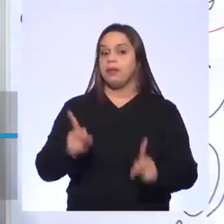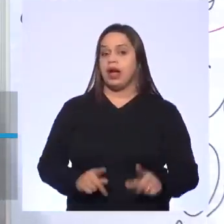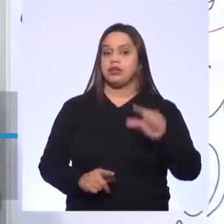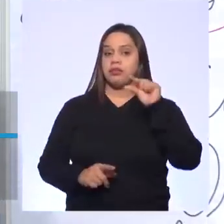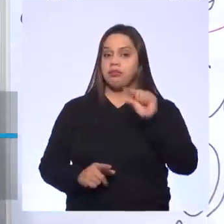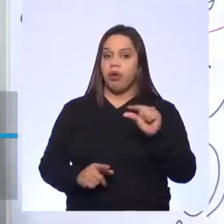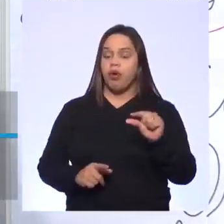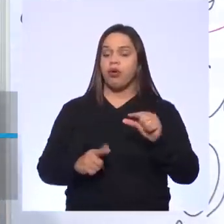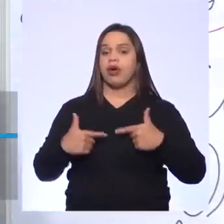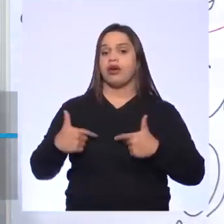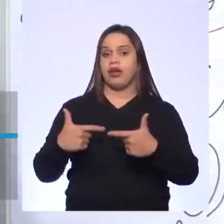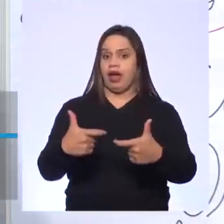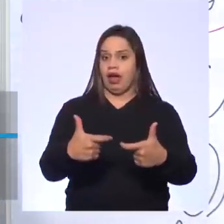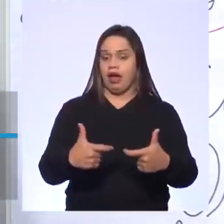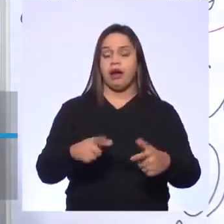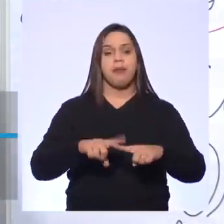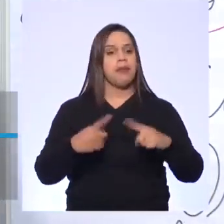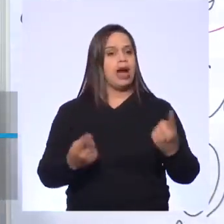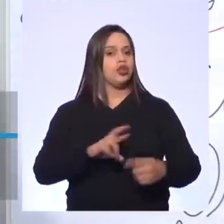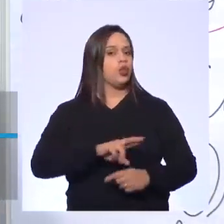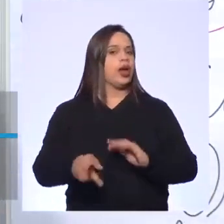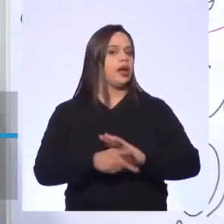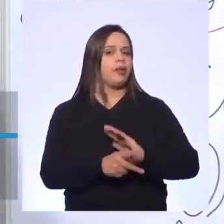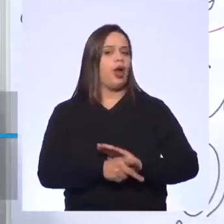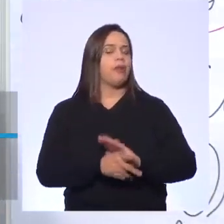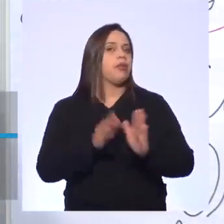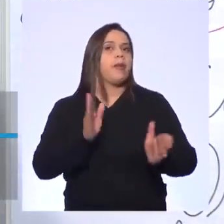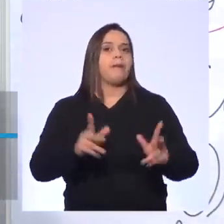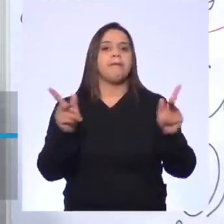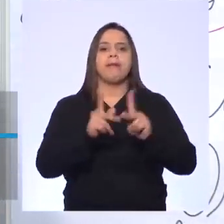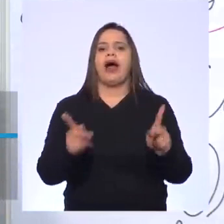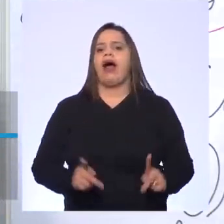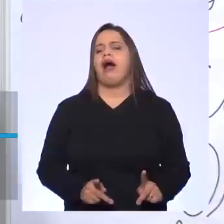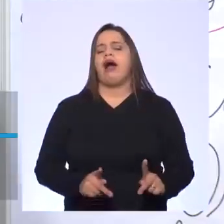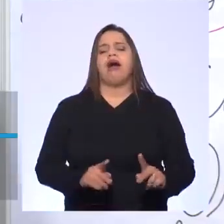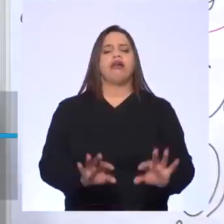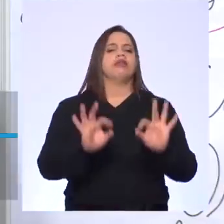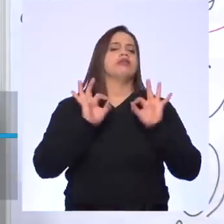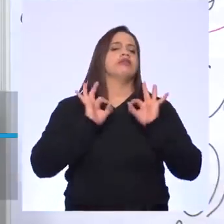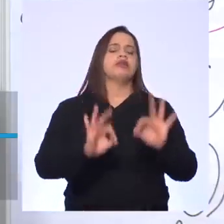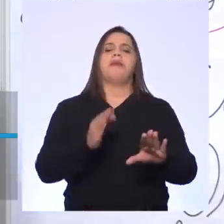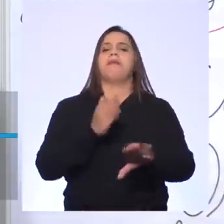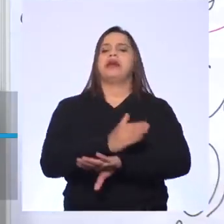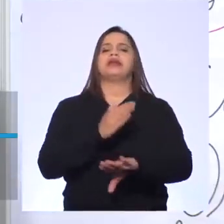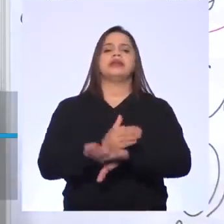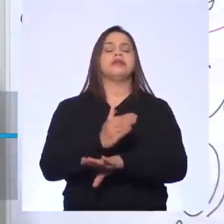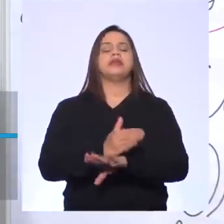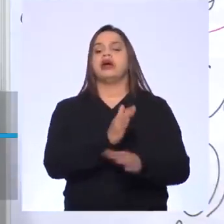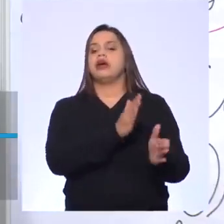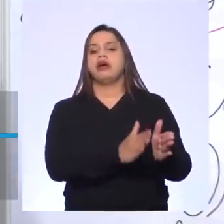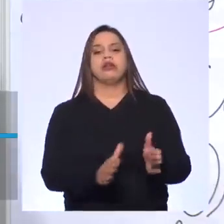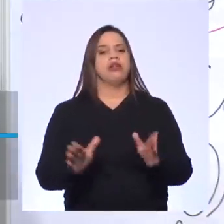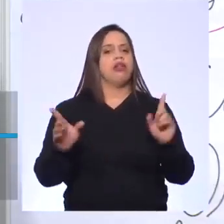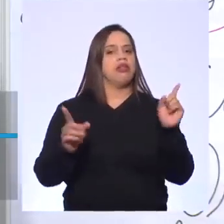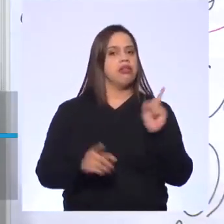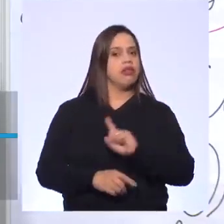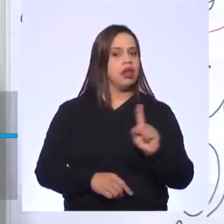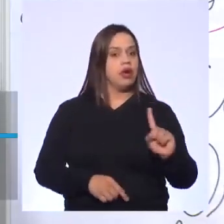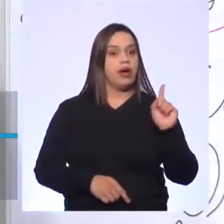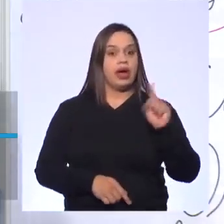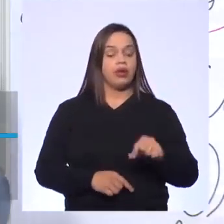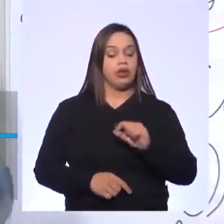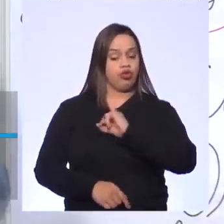não era um período de paz onde as pessoas estavam sendo todas respeitadas e participando do processo. Não, nós